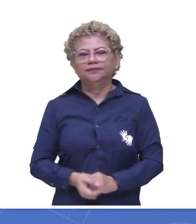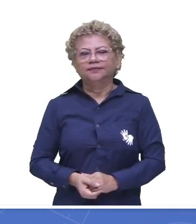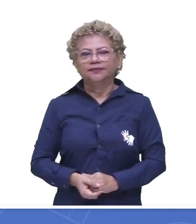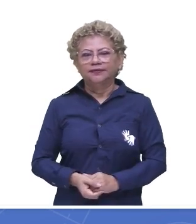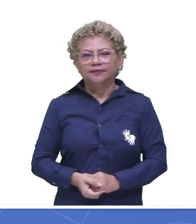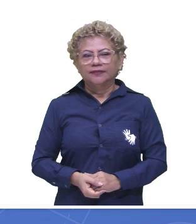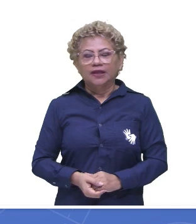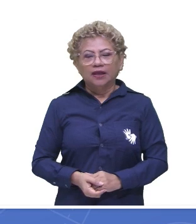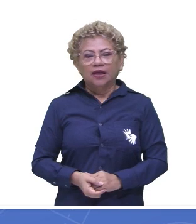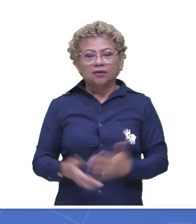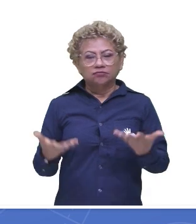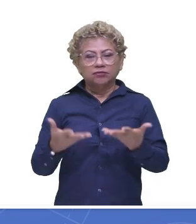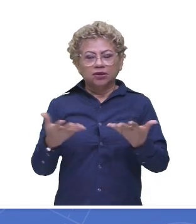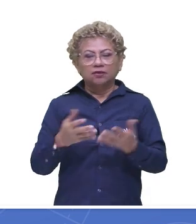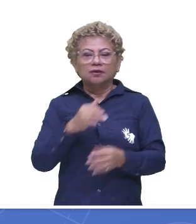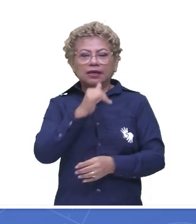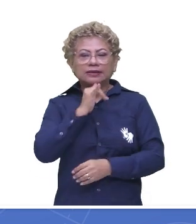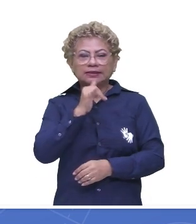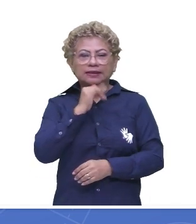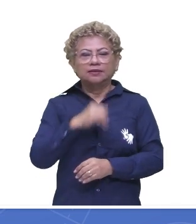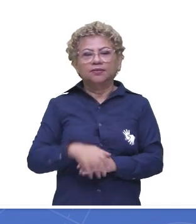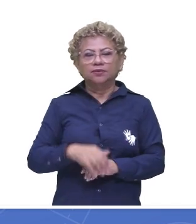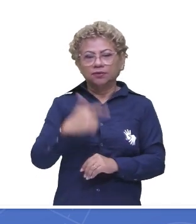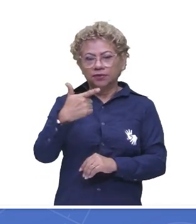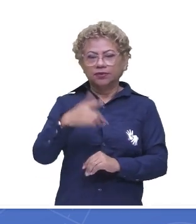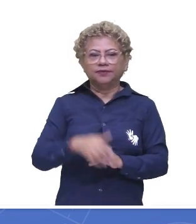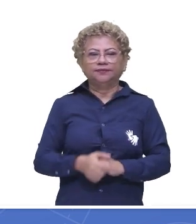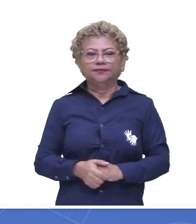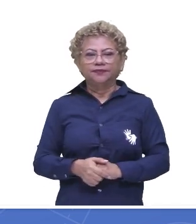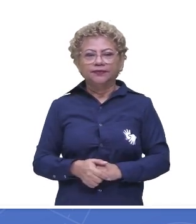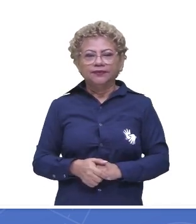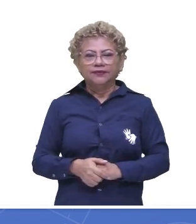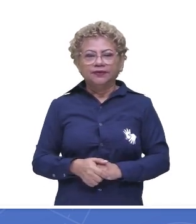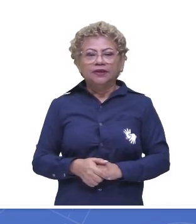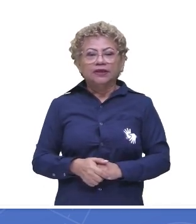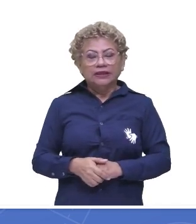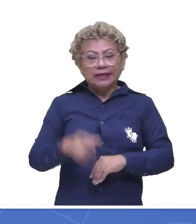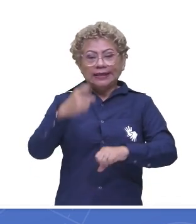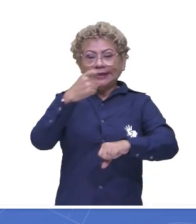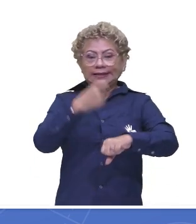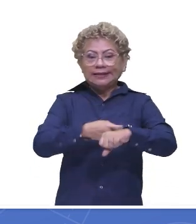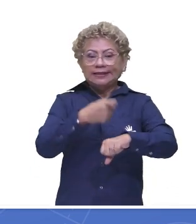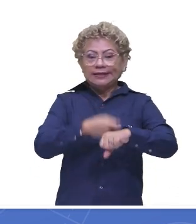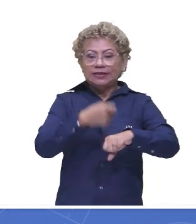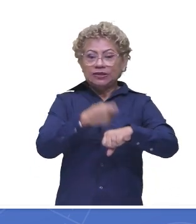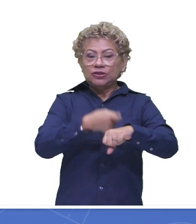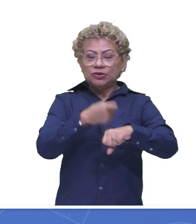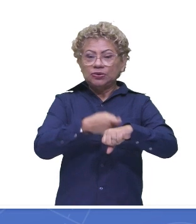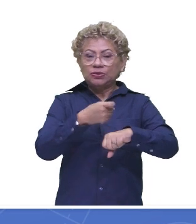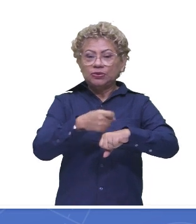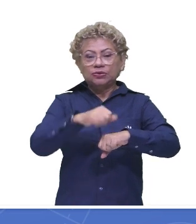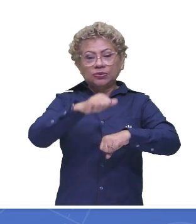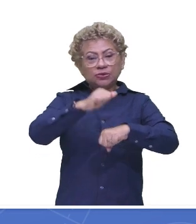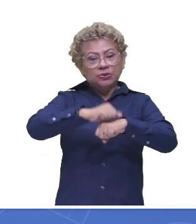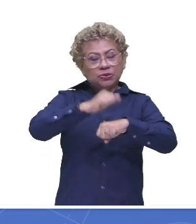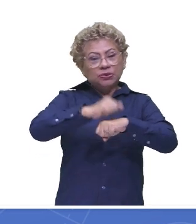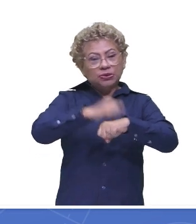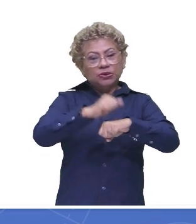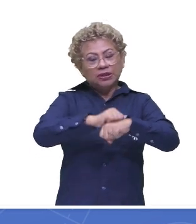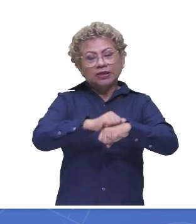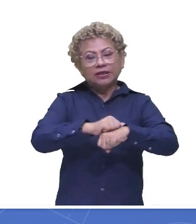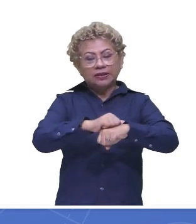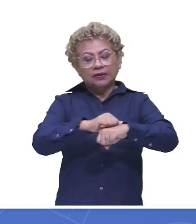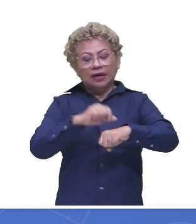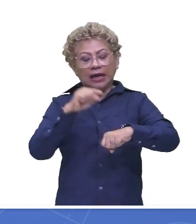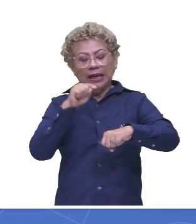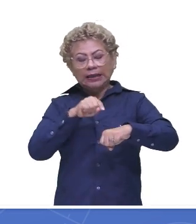2. Uma certa massa de gelo a 0 graus Celsius recebe calor de uma fonte térmica. A quantidade de calor